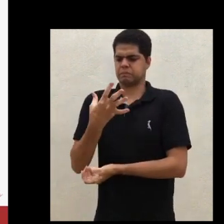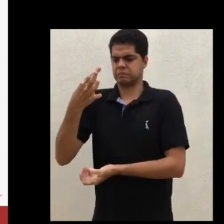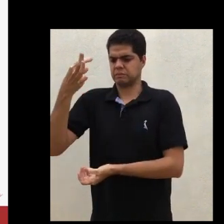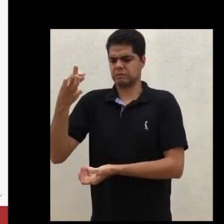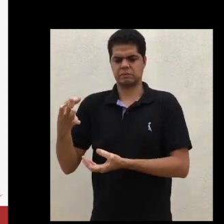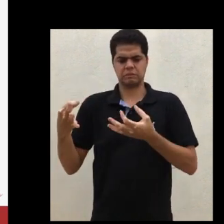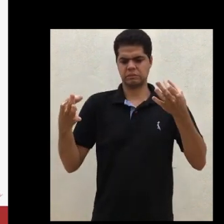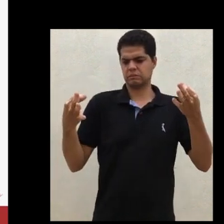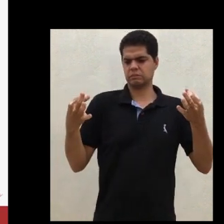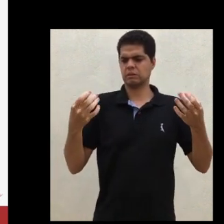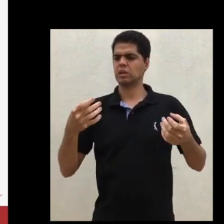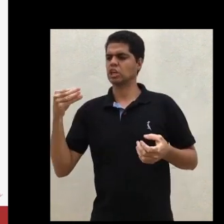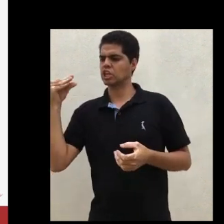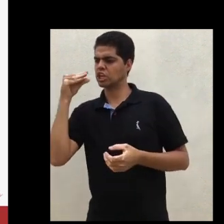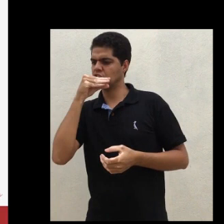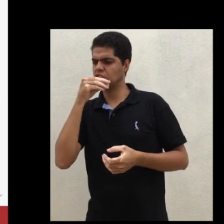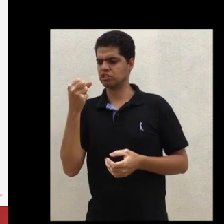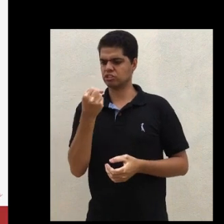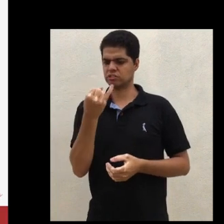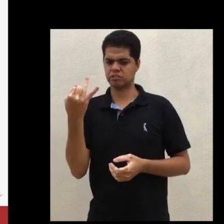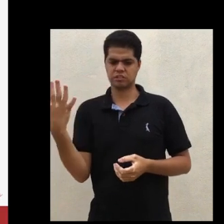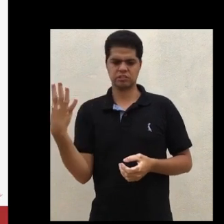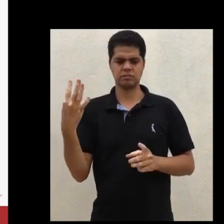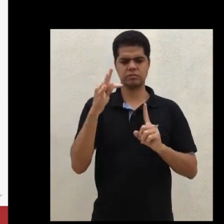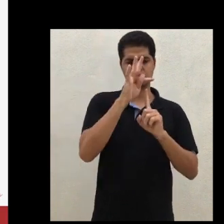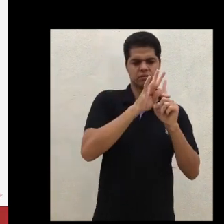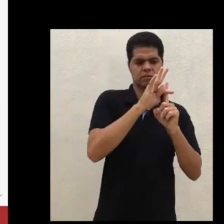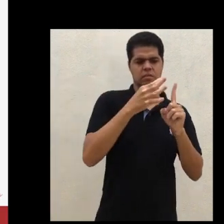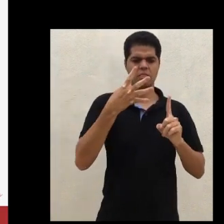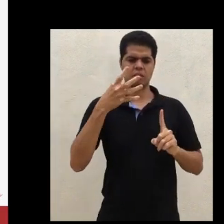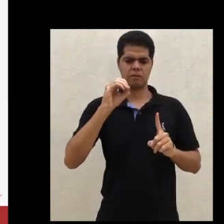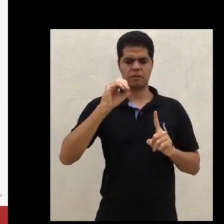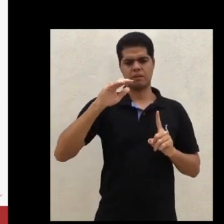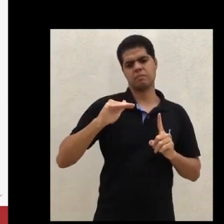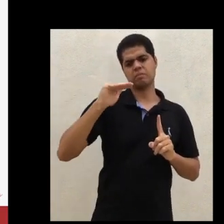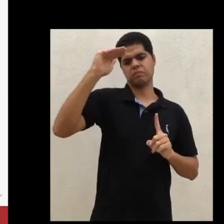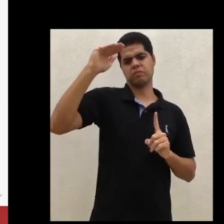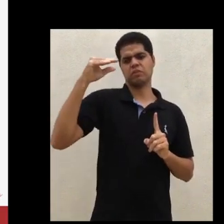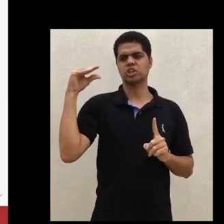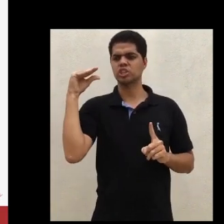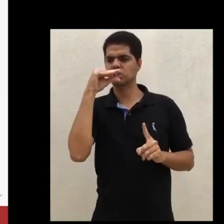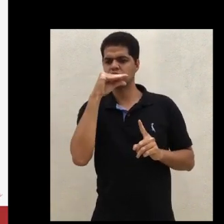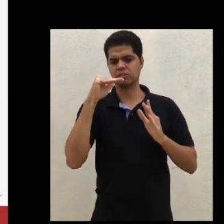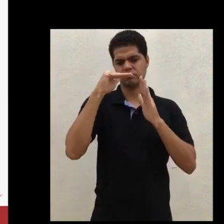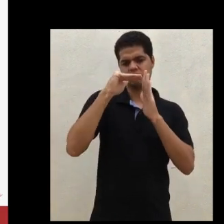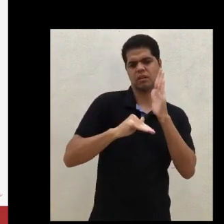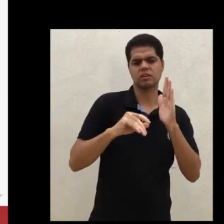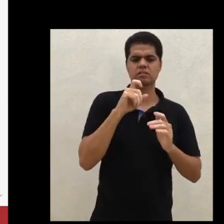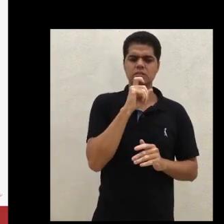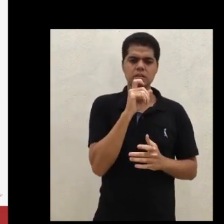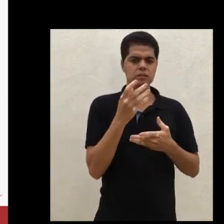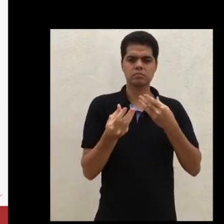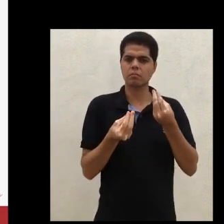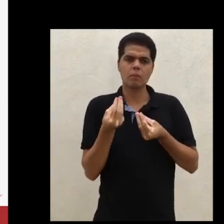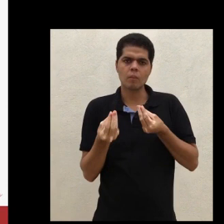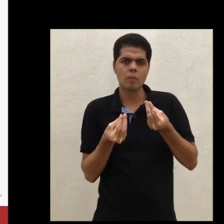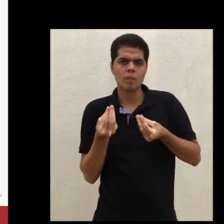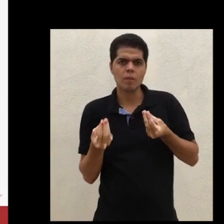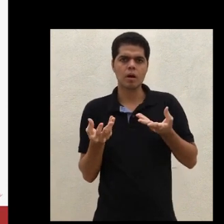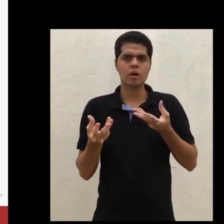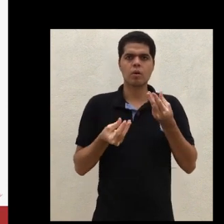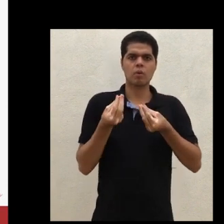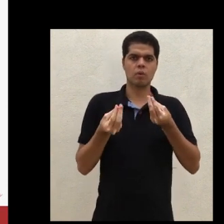termos numéricos exatamente. Quente é isso, é acima de 40, ou 42,8 é quente,